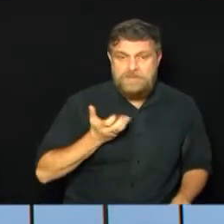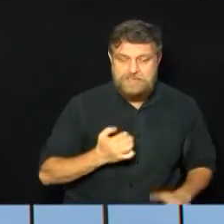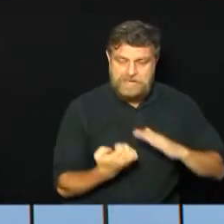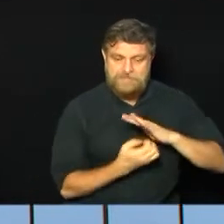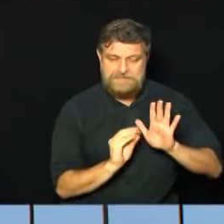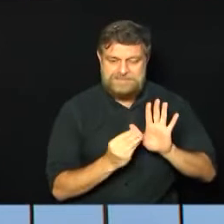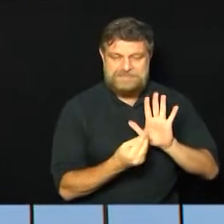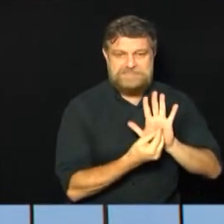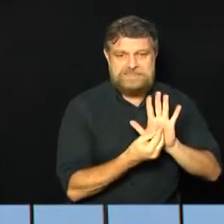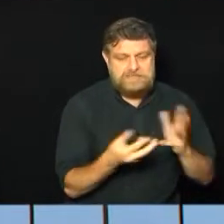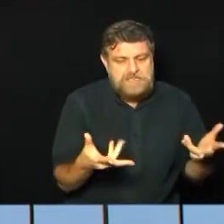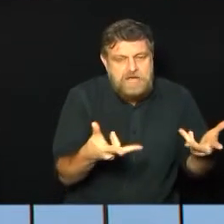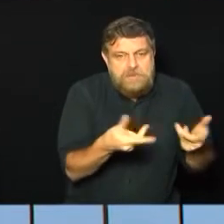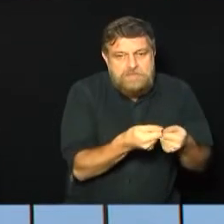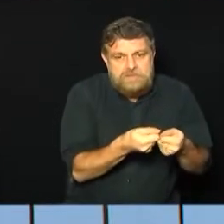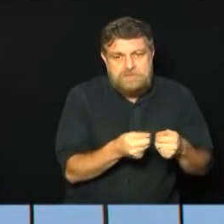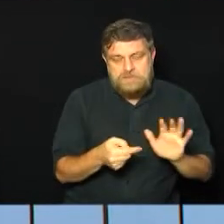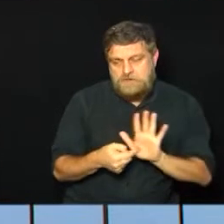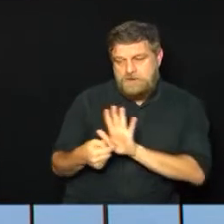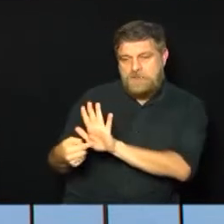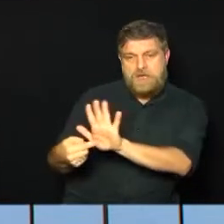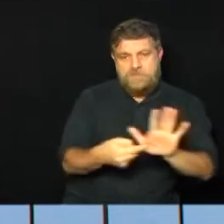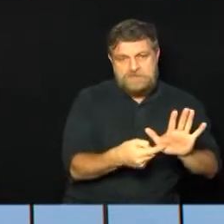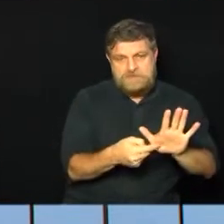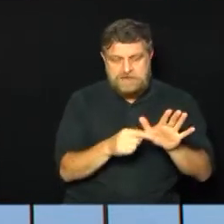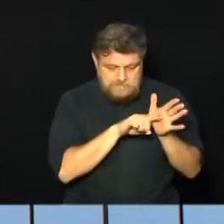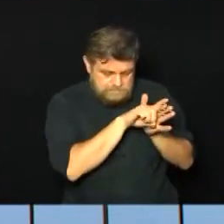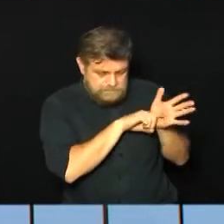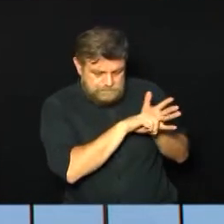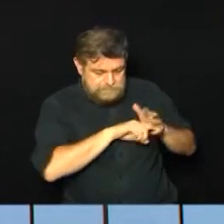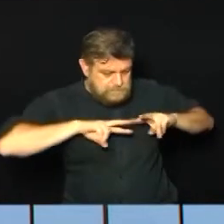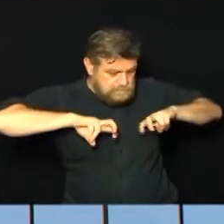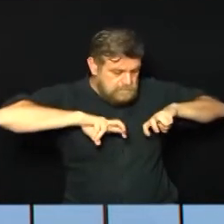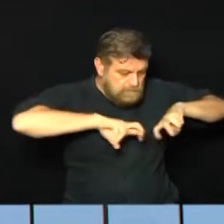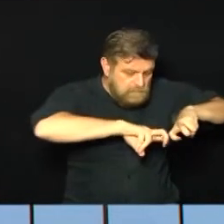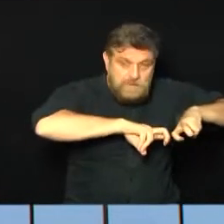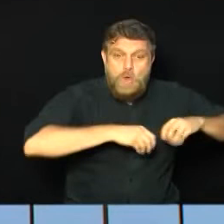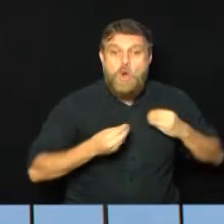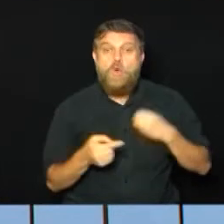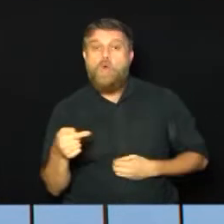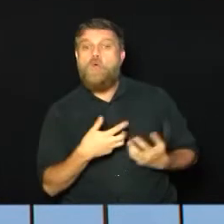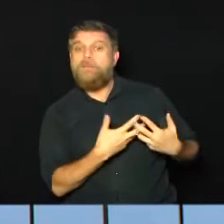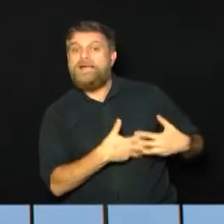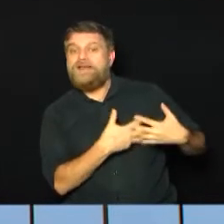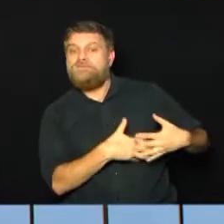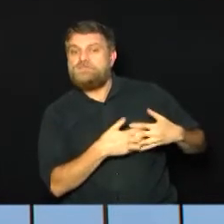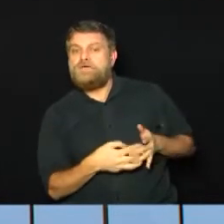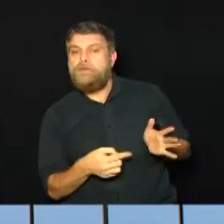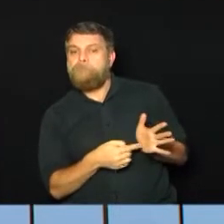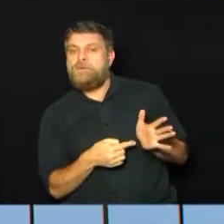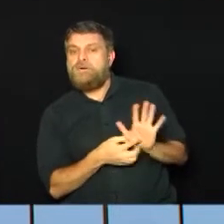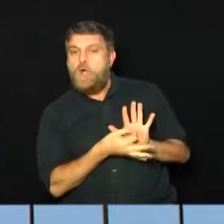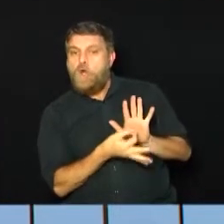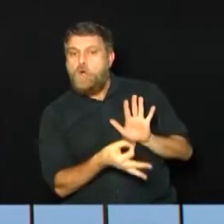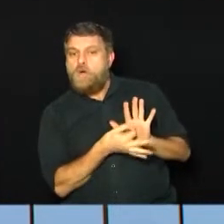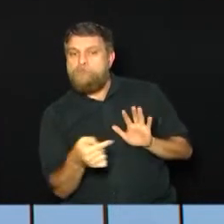de excelência, e abrir essa caixa preta, mostrar tudo como ela funciona e apontar sugestões no